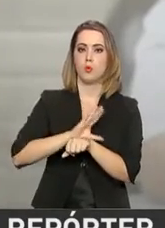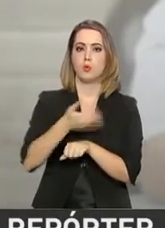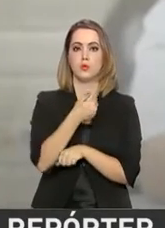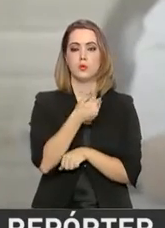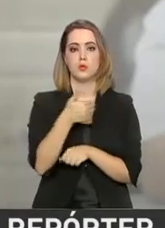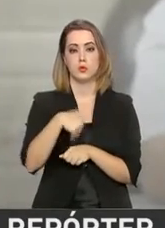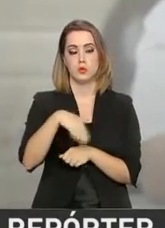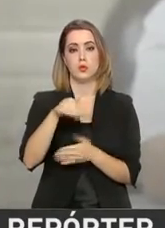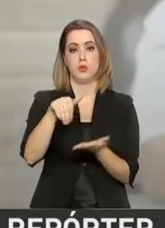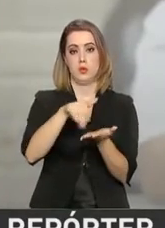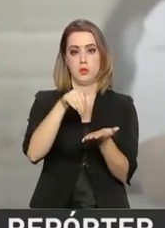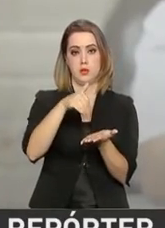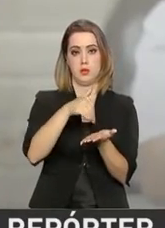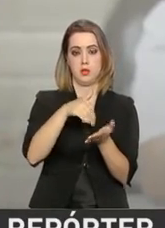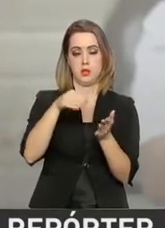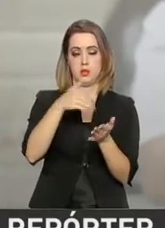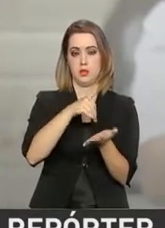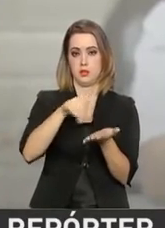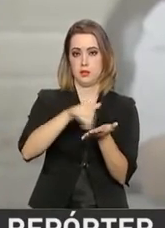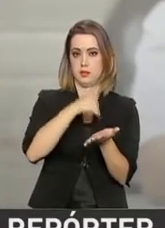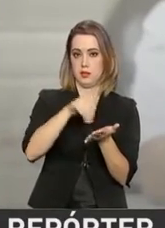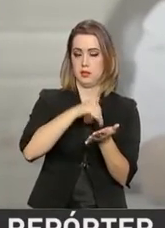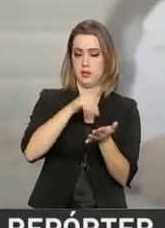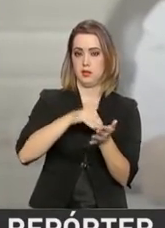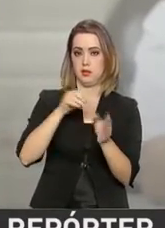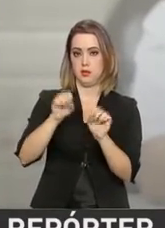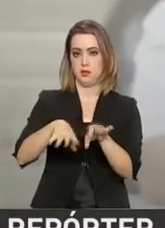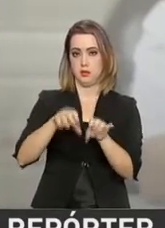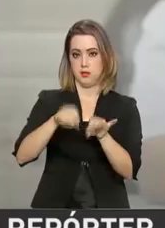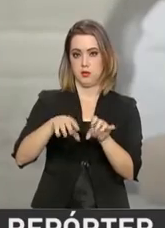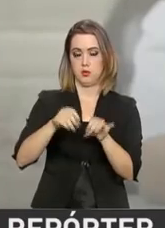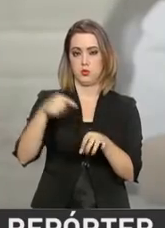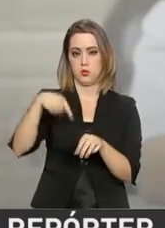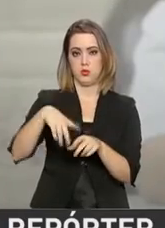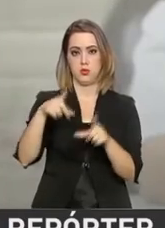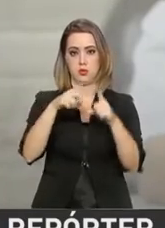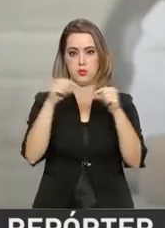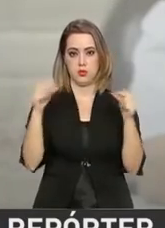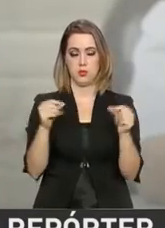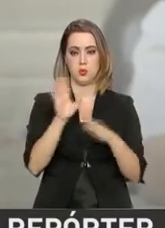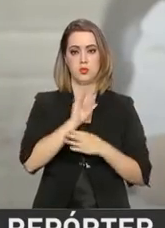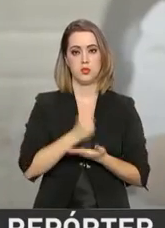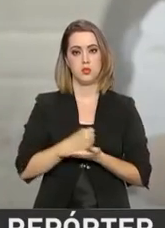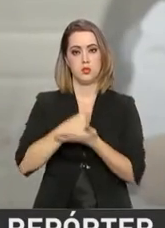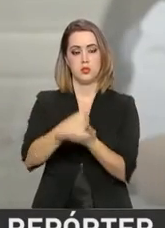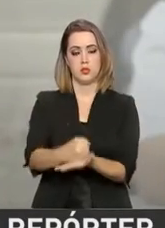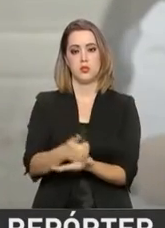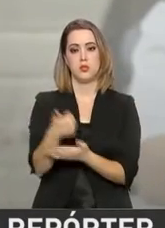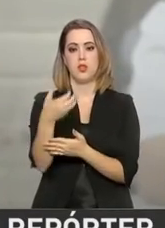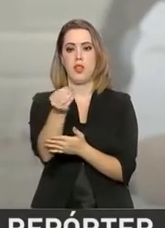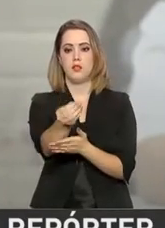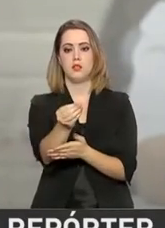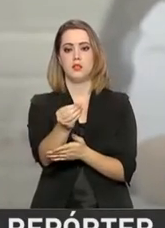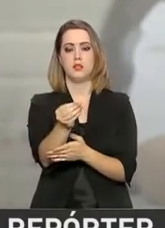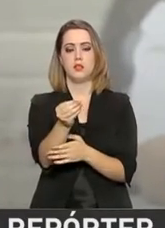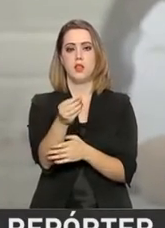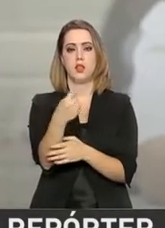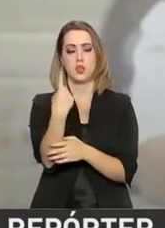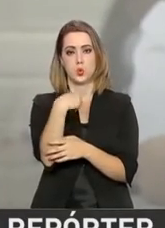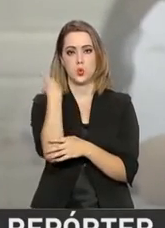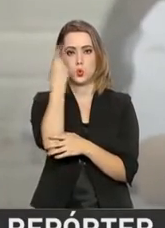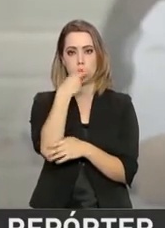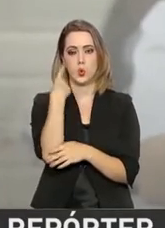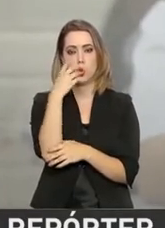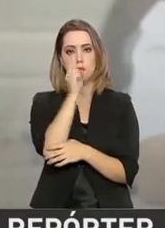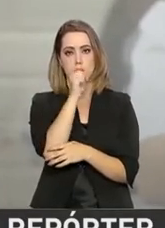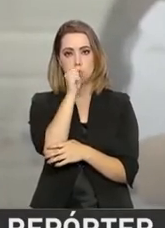Distrito Federal ofereceu, que ele tem uma duração de 10 horas no sábado e por fora umas 4 horas por tarde, porque como a gente está de